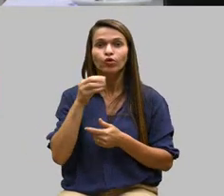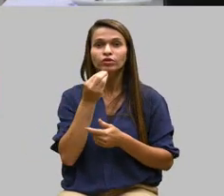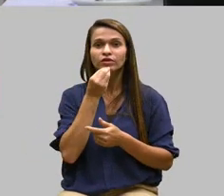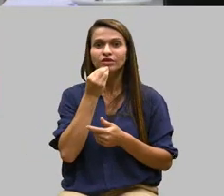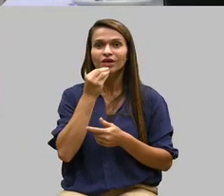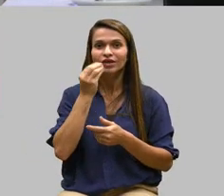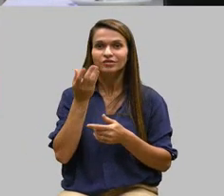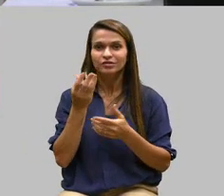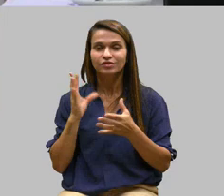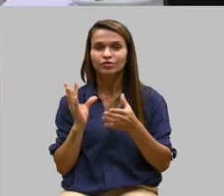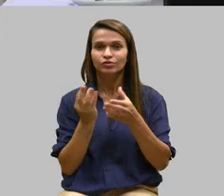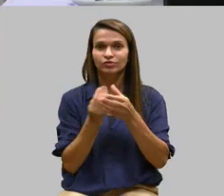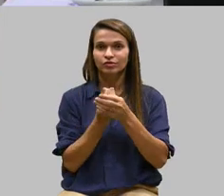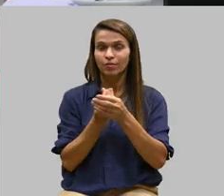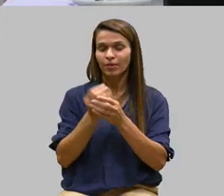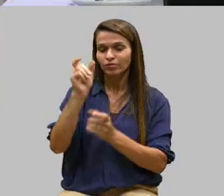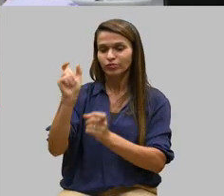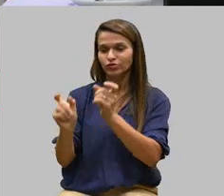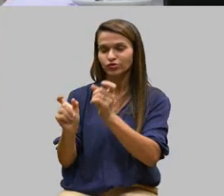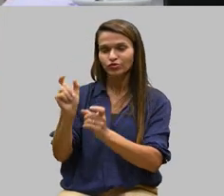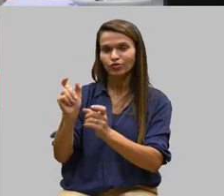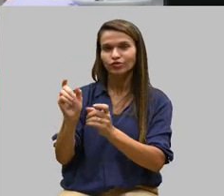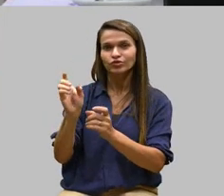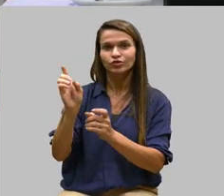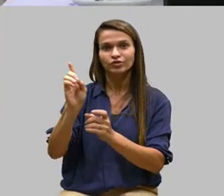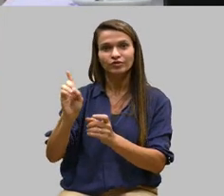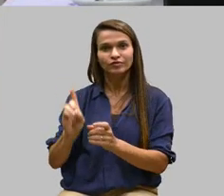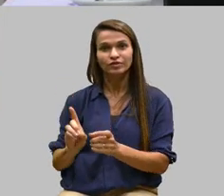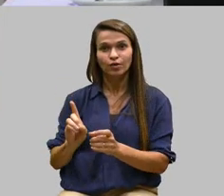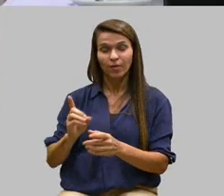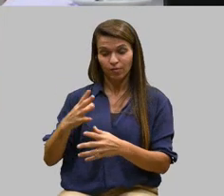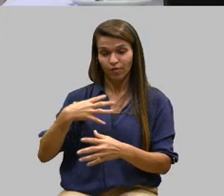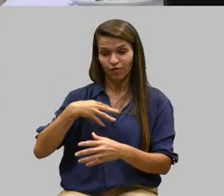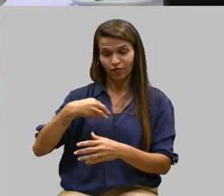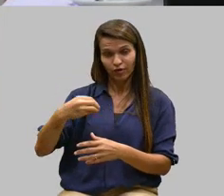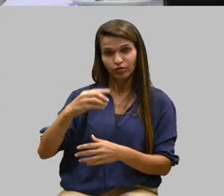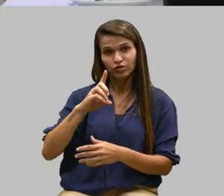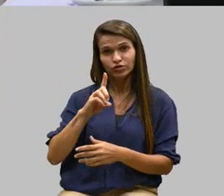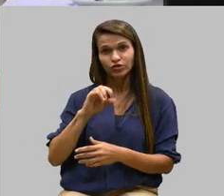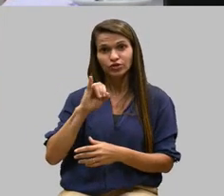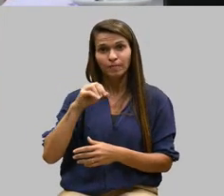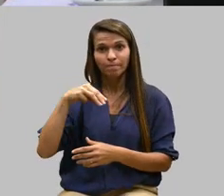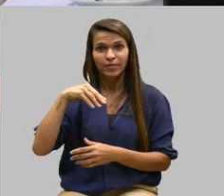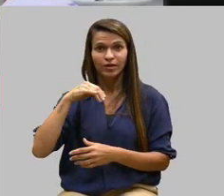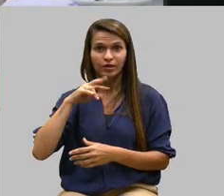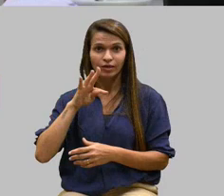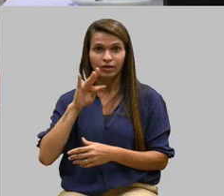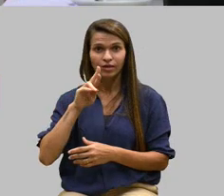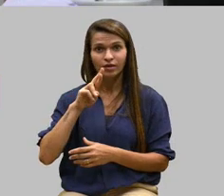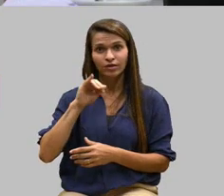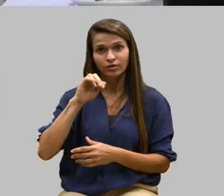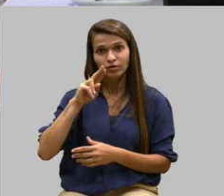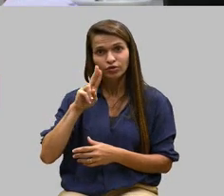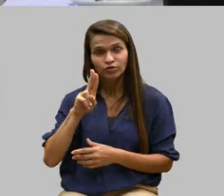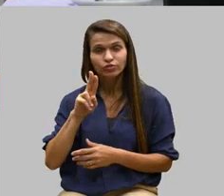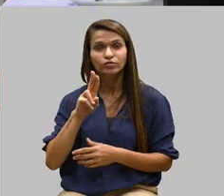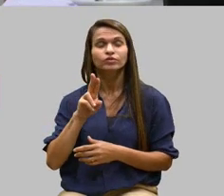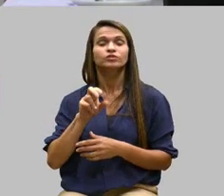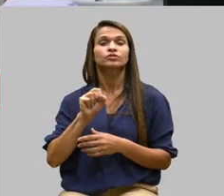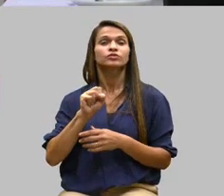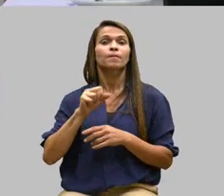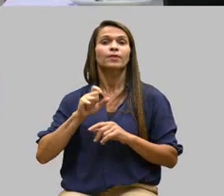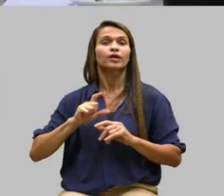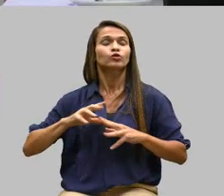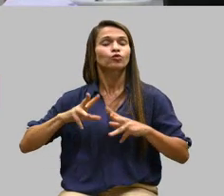para as pessoas com deficiência para o Dimitri os meu filho para todos que enriquece